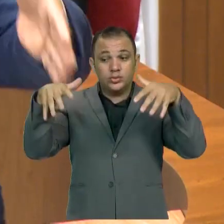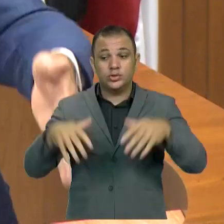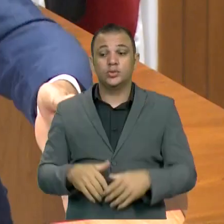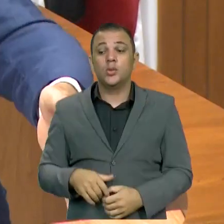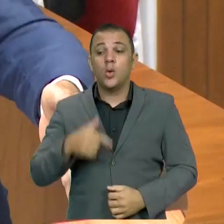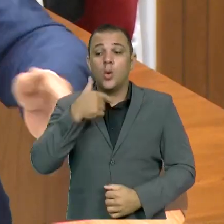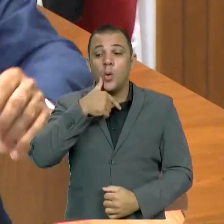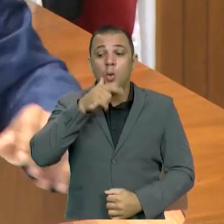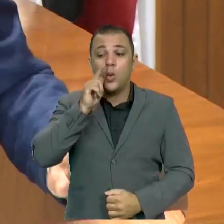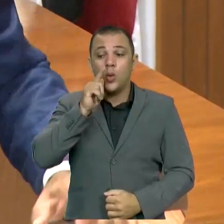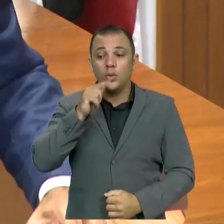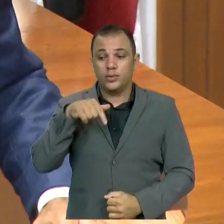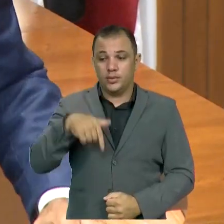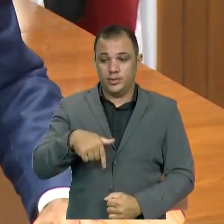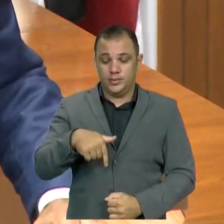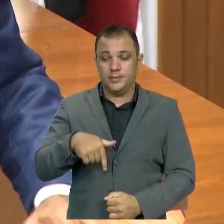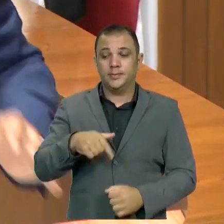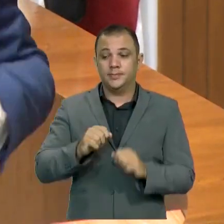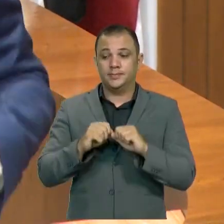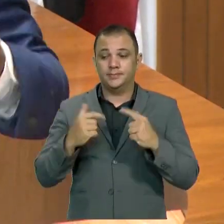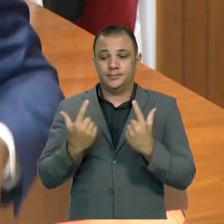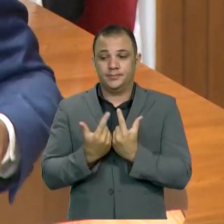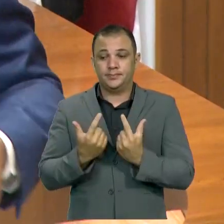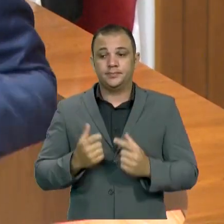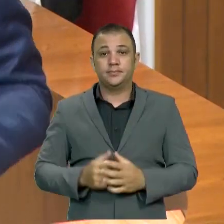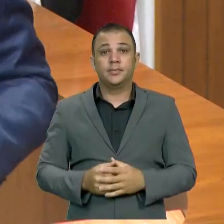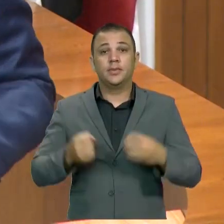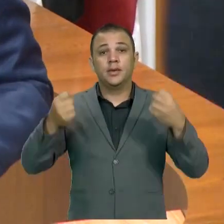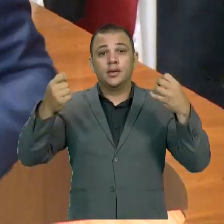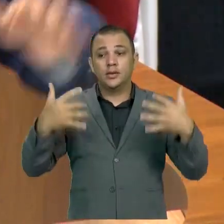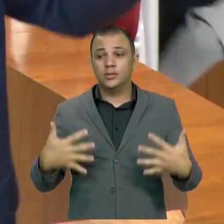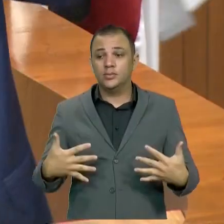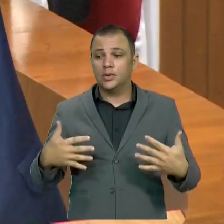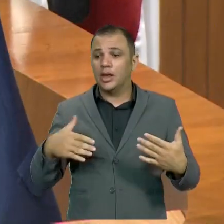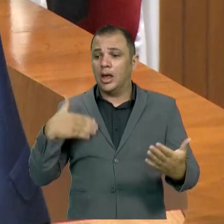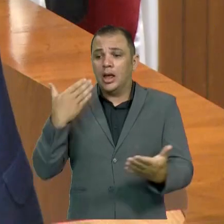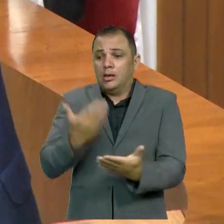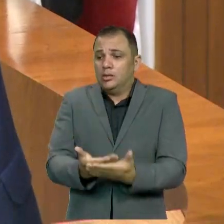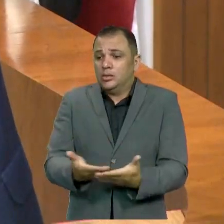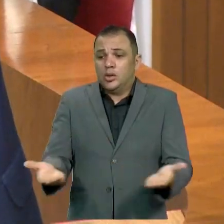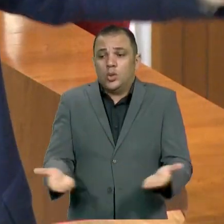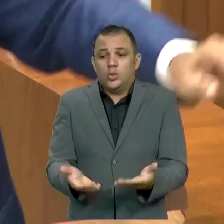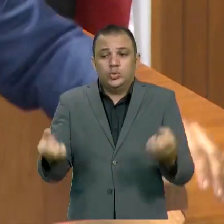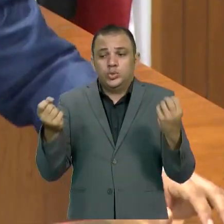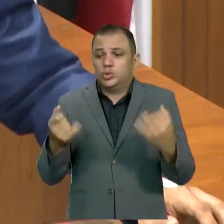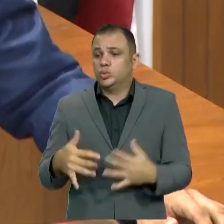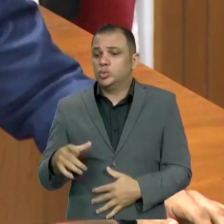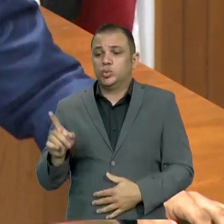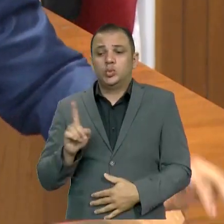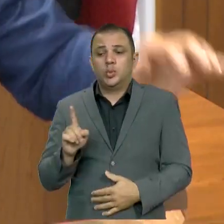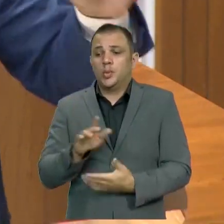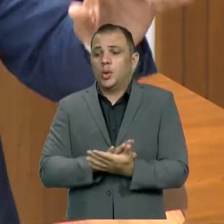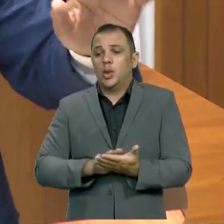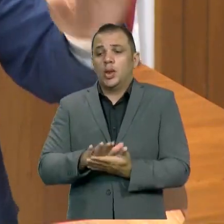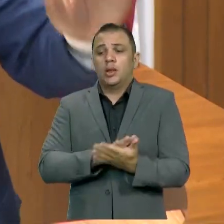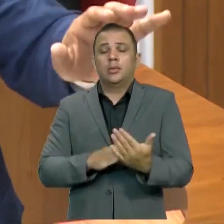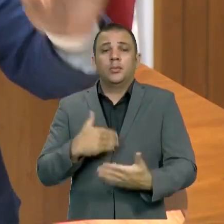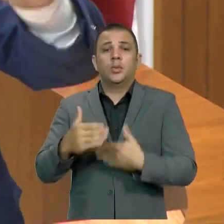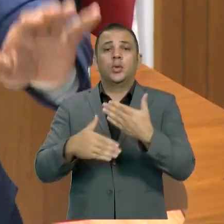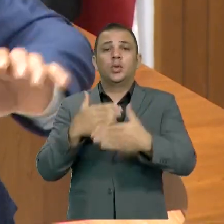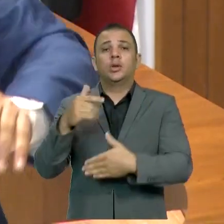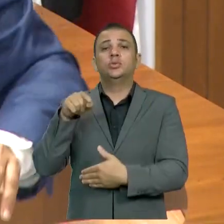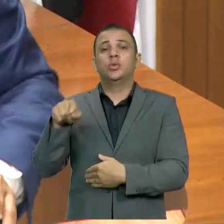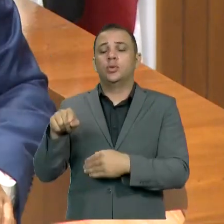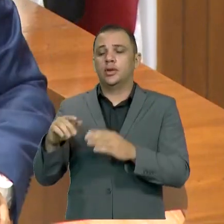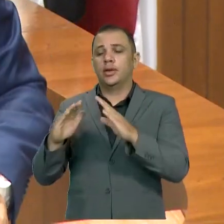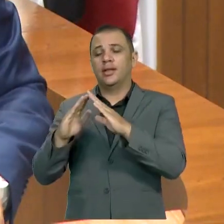ontem nós destacamos aqui na tribuna Assembleia que nada avançou até agora na Casa de Apoio no Olho d'Água, na Casa Terra